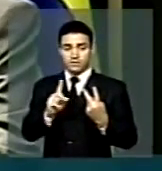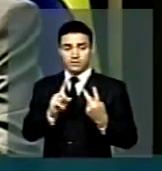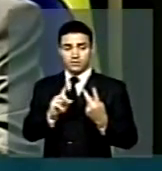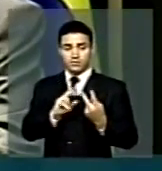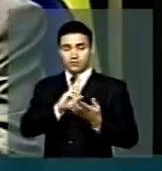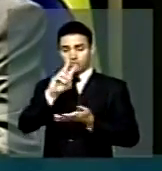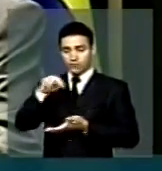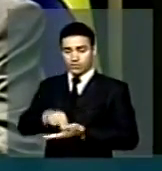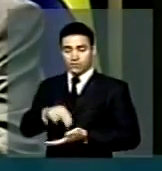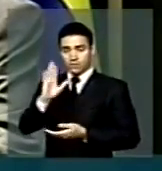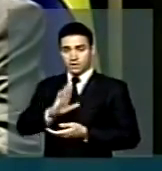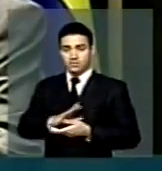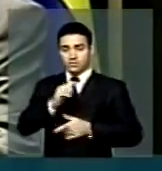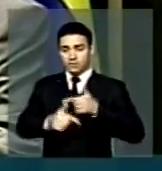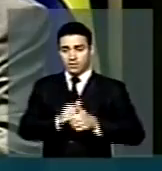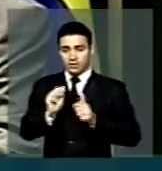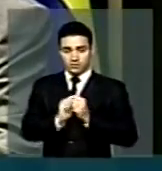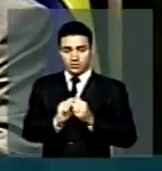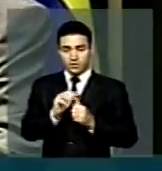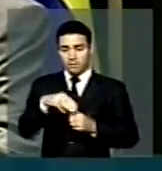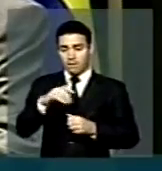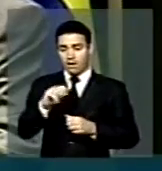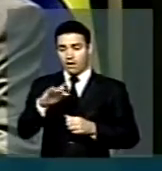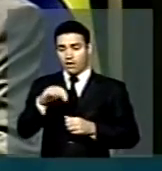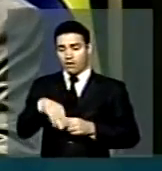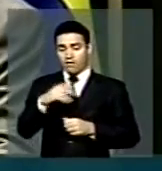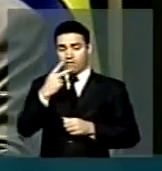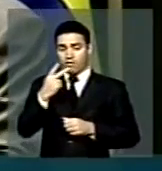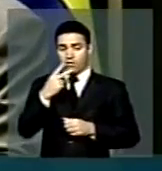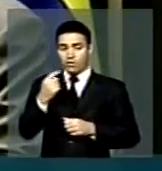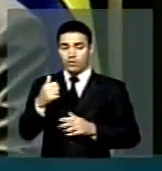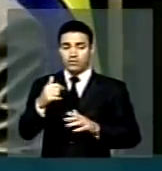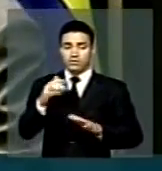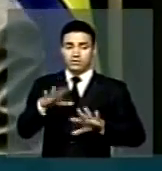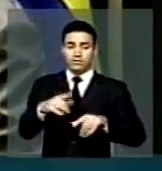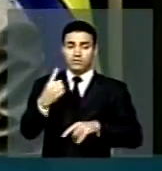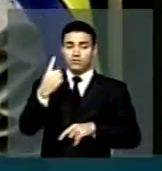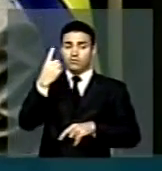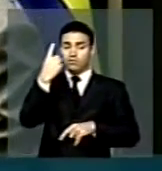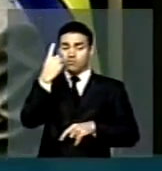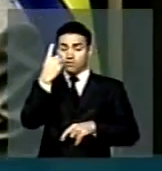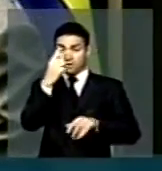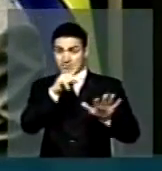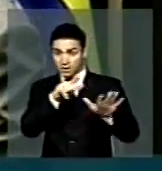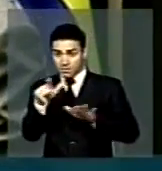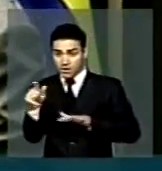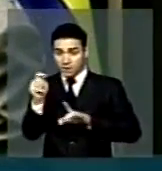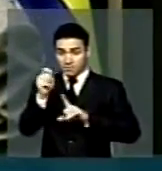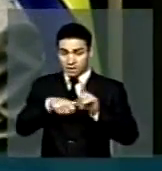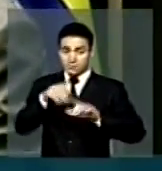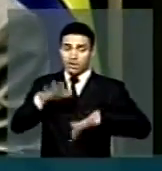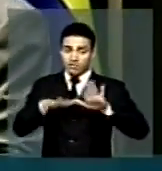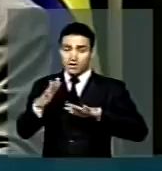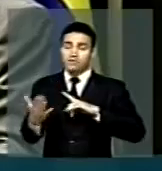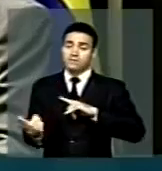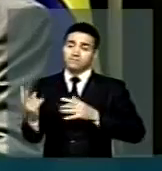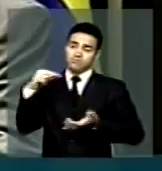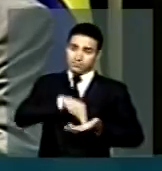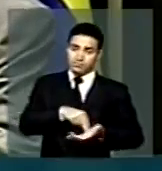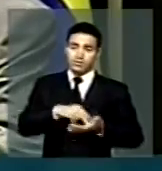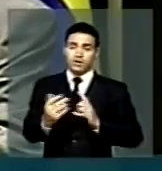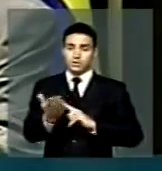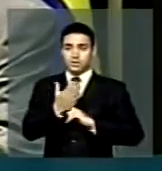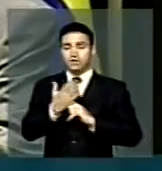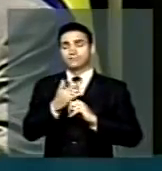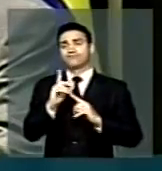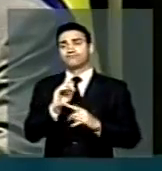Brasil trabalhar comigo. Malan fez uma concessão, uma semana por mês, talvez viesse nos ajudar. Voltei